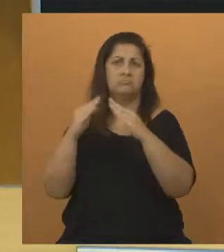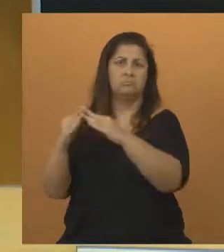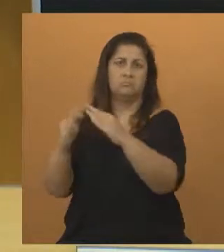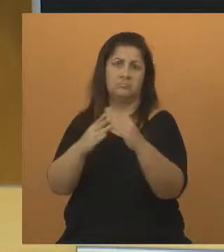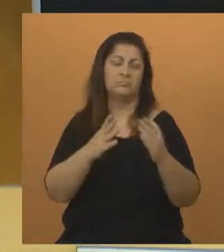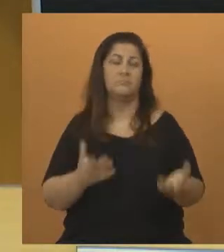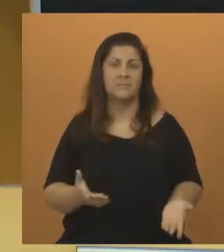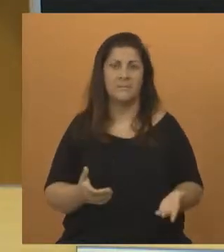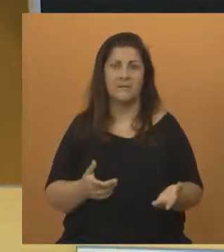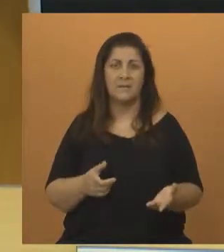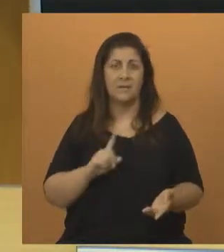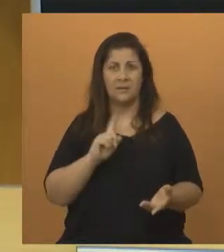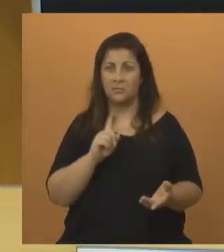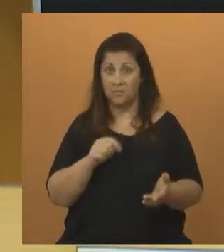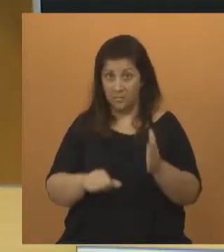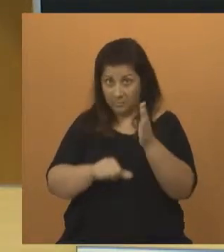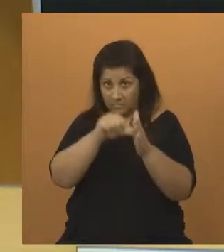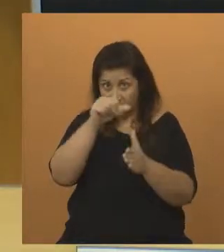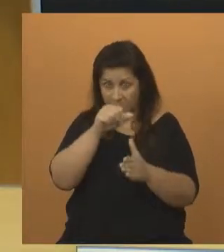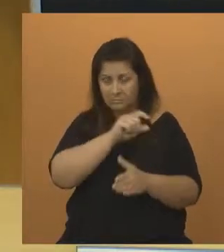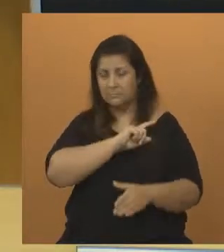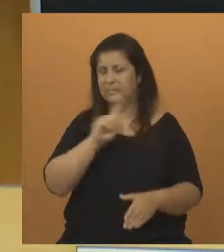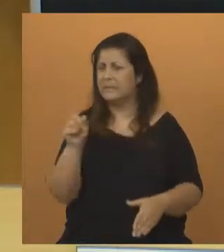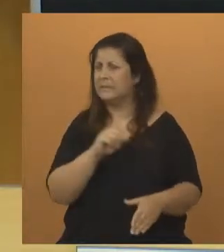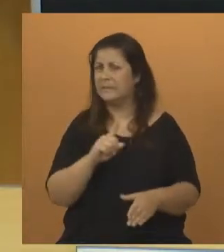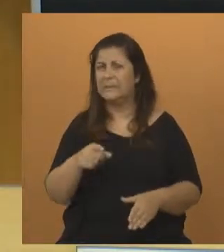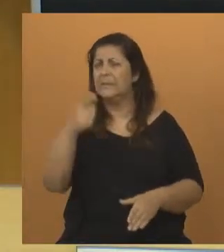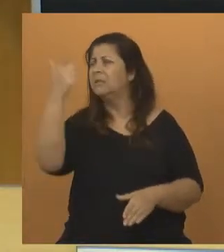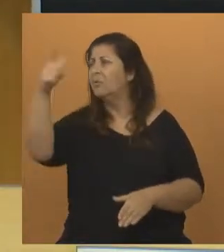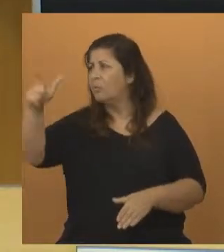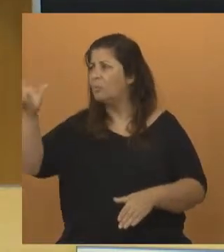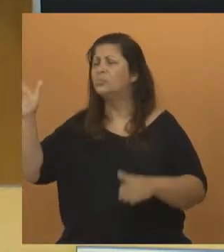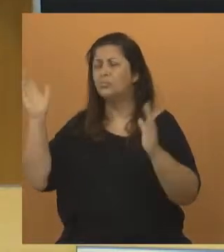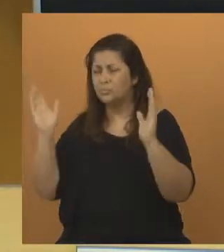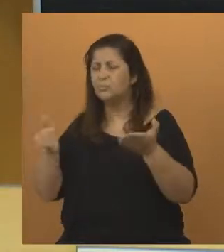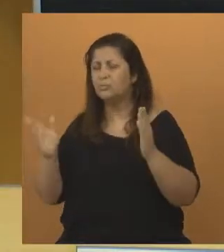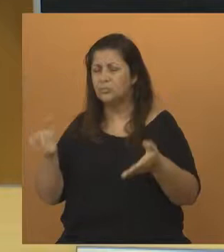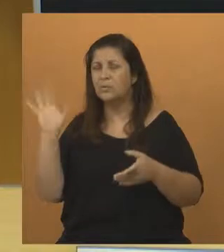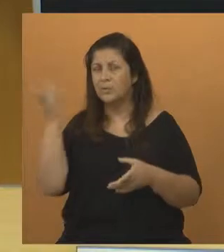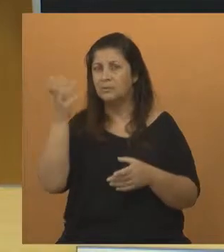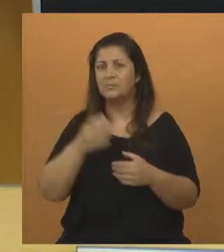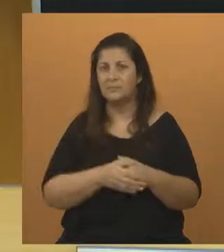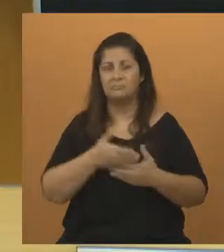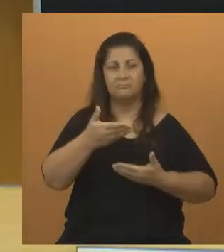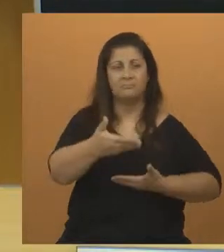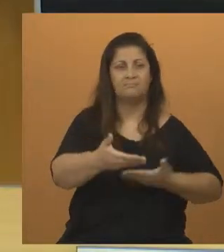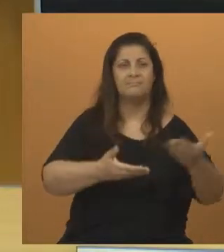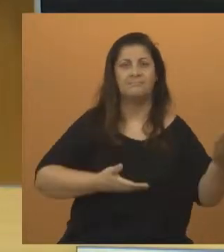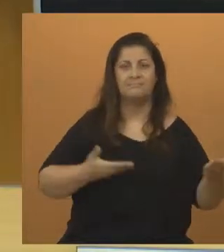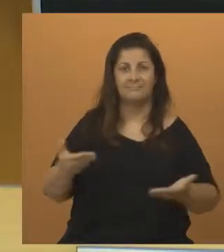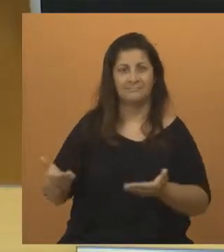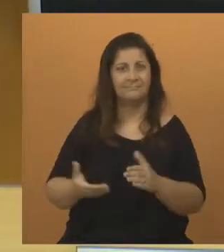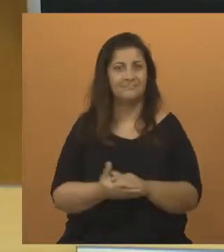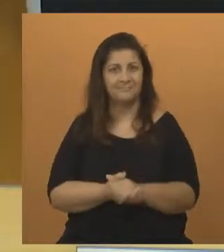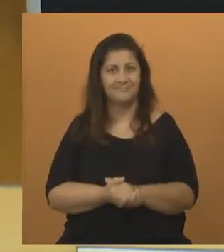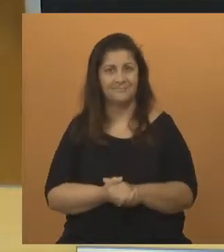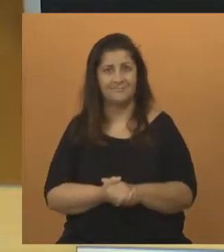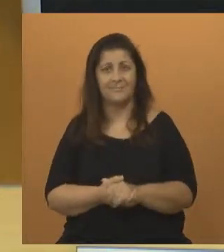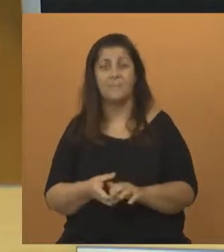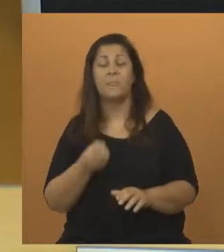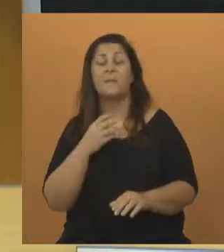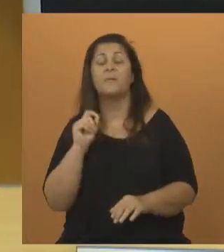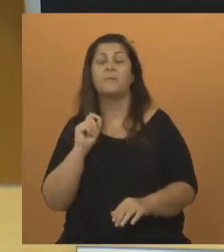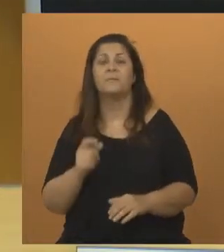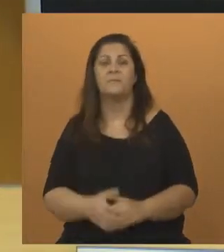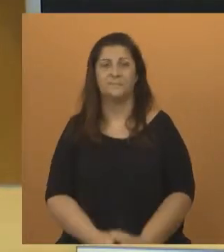Jacareí, não vai ser a pioneira em estar fazendo um projeto de parceria, no qual quem vai ser beneficiado é